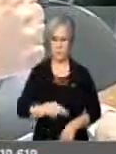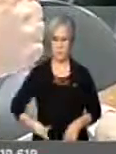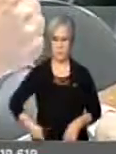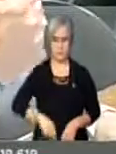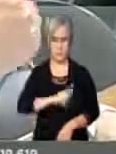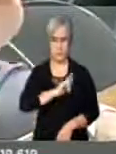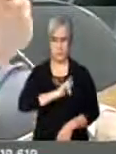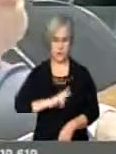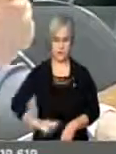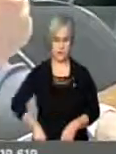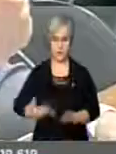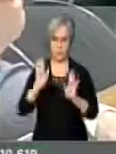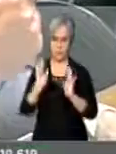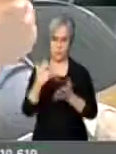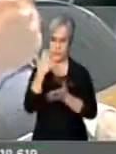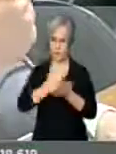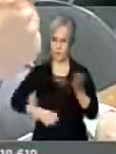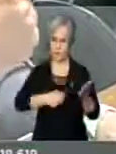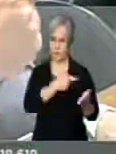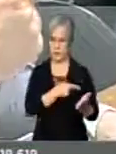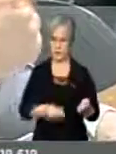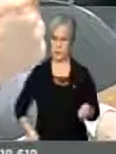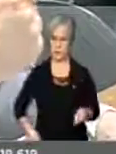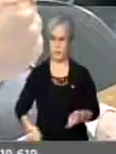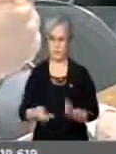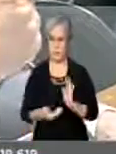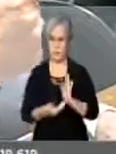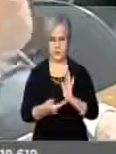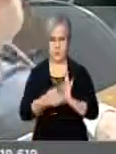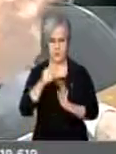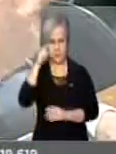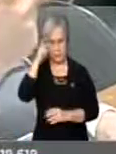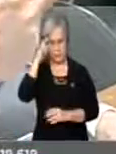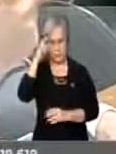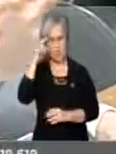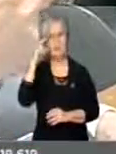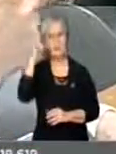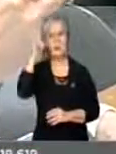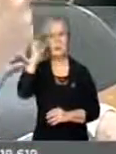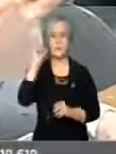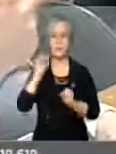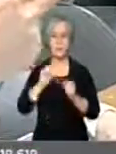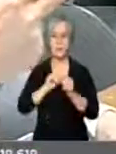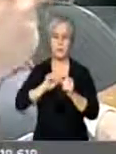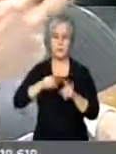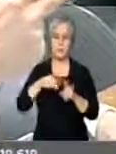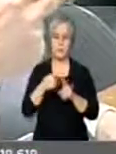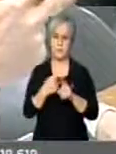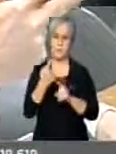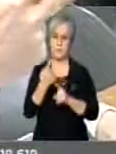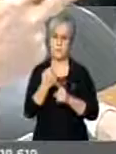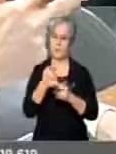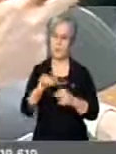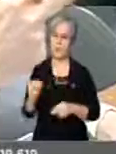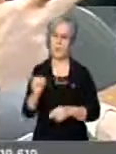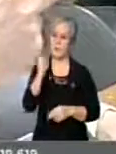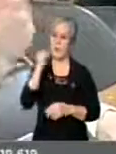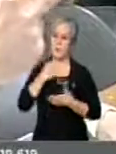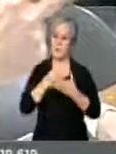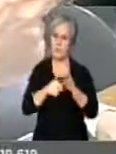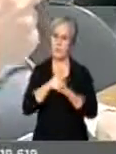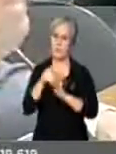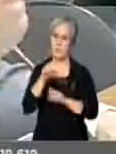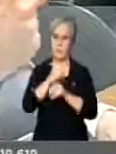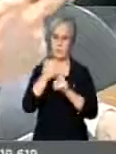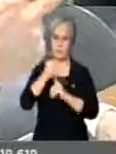casa, já cassou o presidente da Câmara, o senhor Eduardo Cunha, e ontem fez mais um papel relevante para a sociedade brasileira.